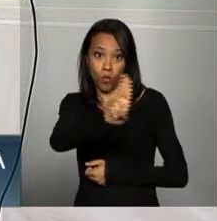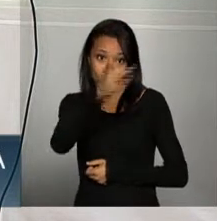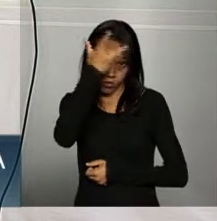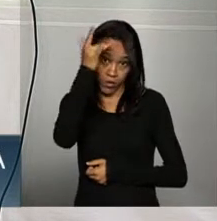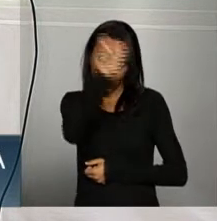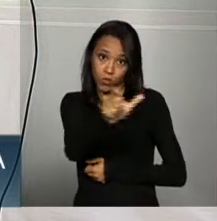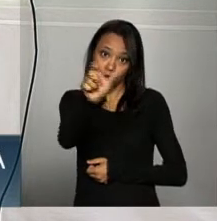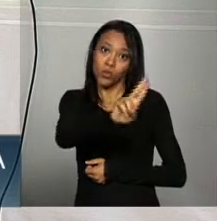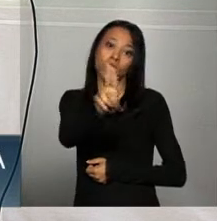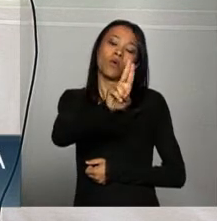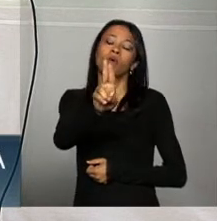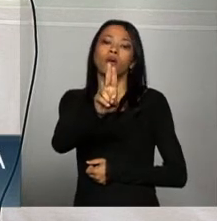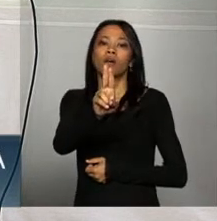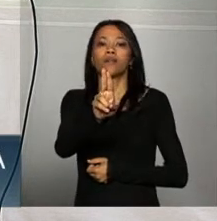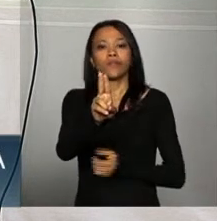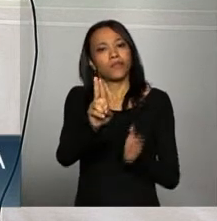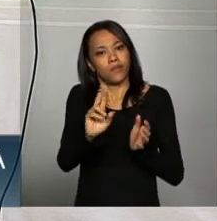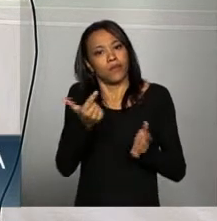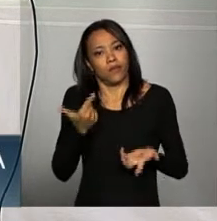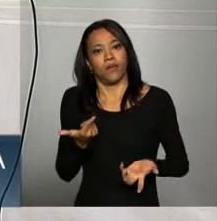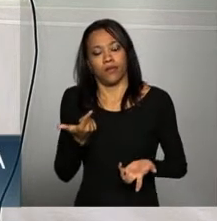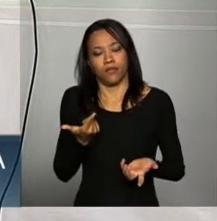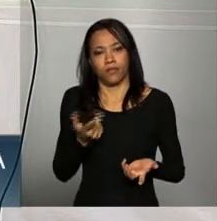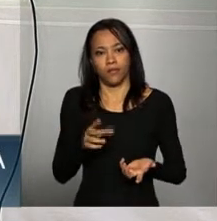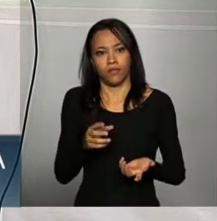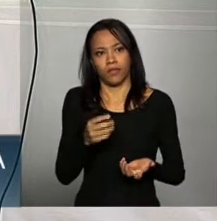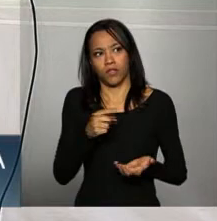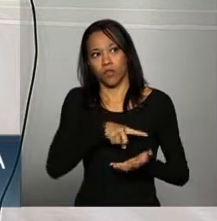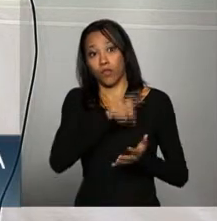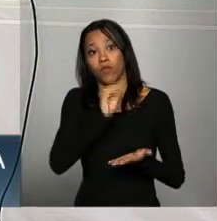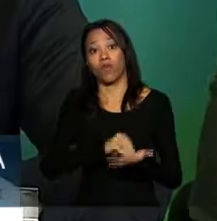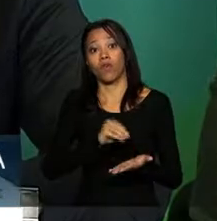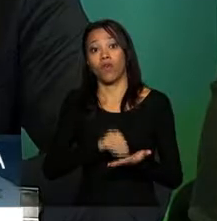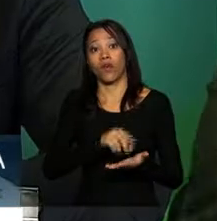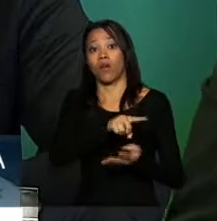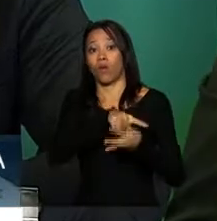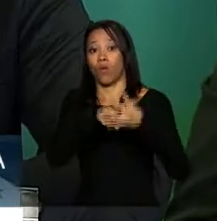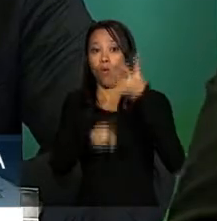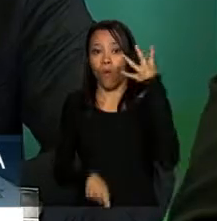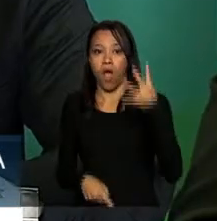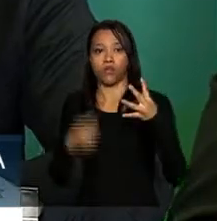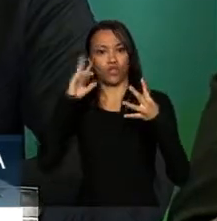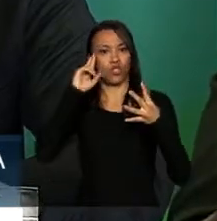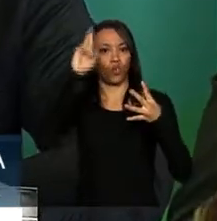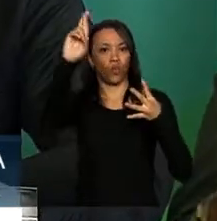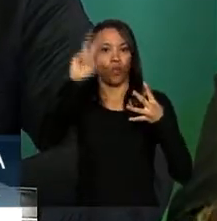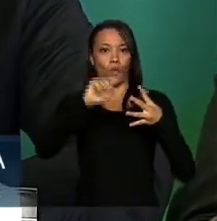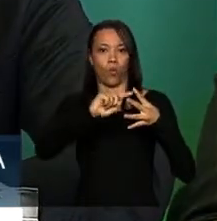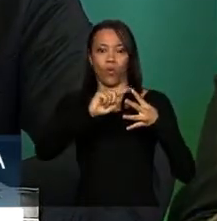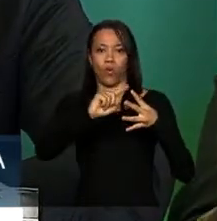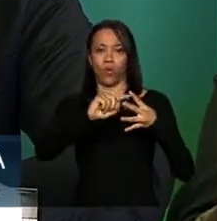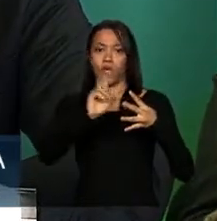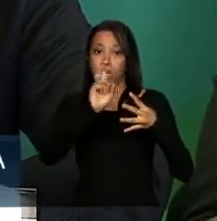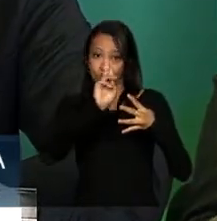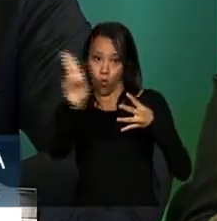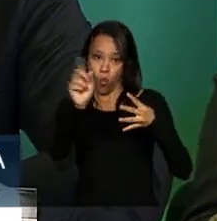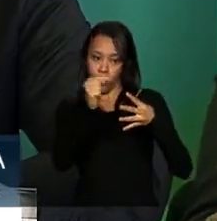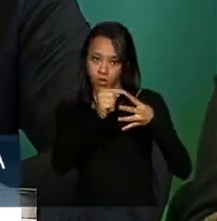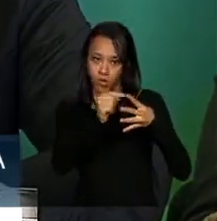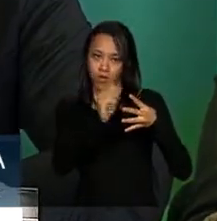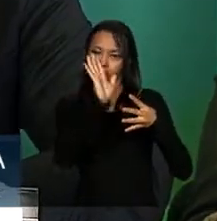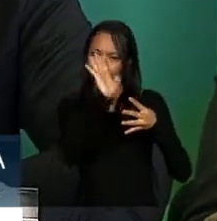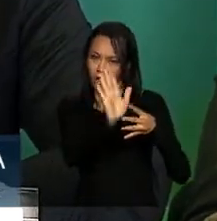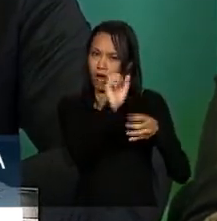Porque, além do presidente, tem mais 4 diretores. Tá? Um já é um nome que já